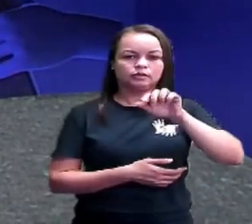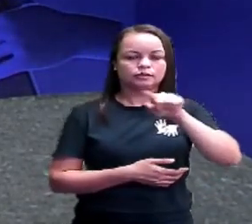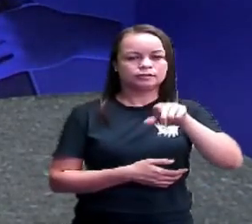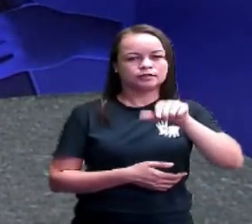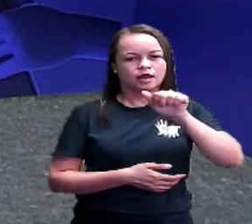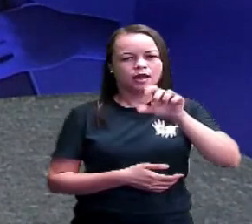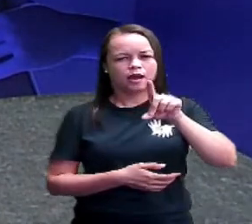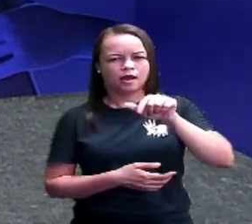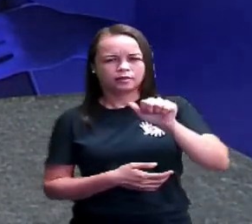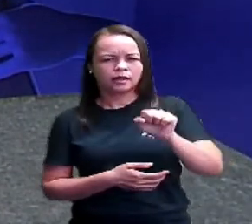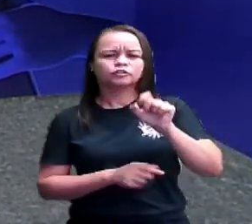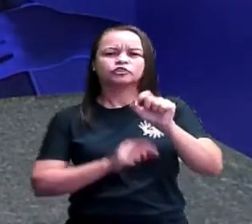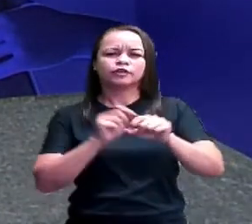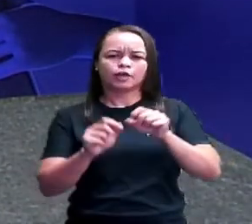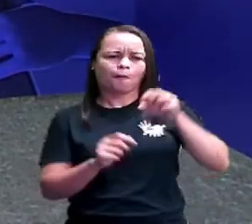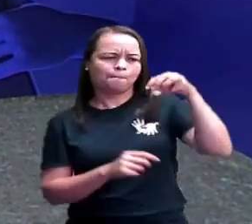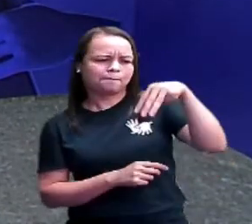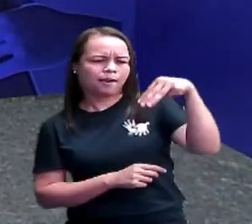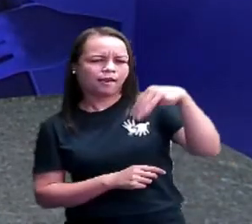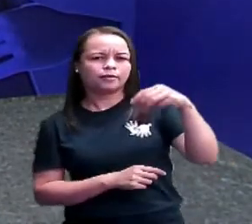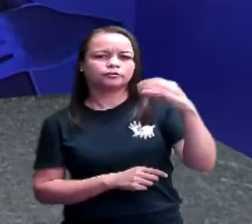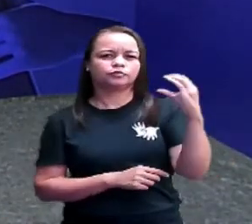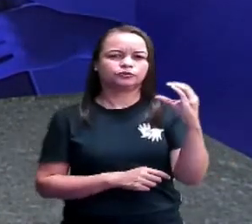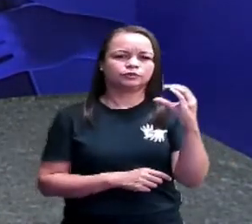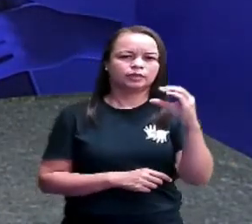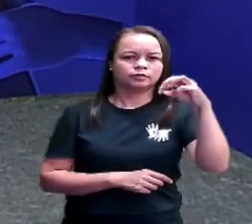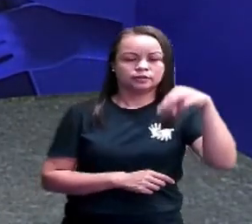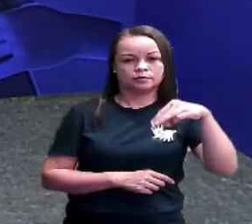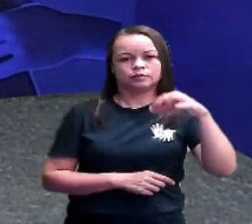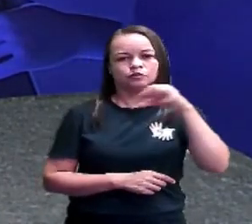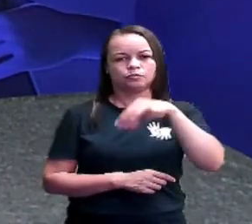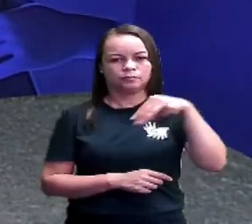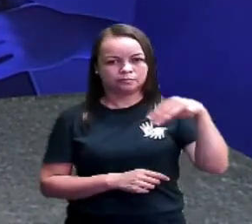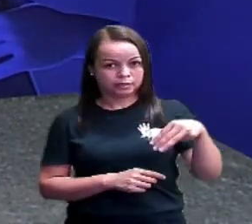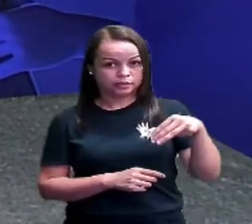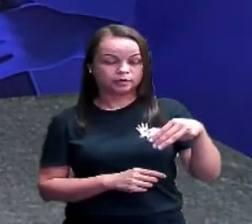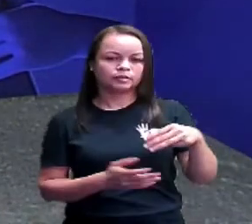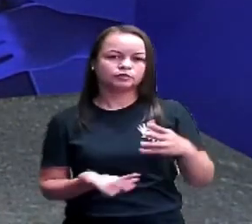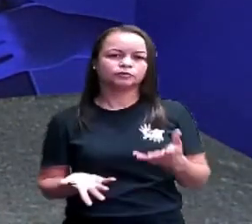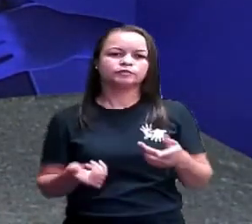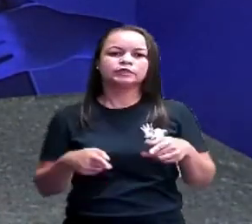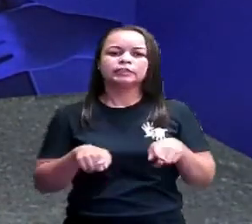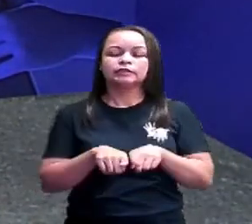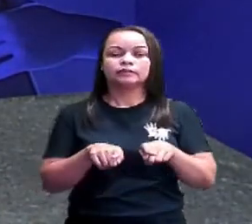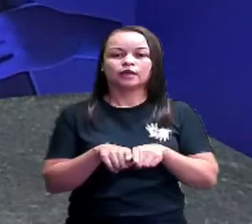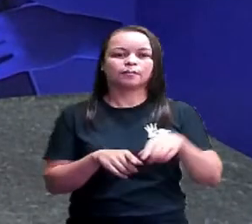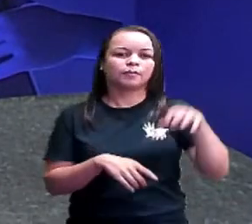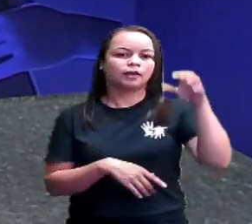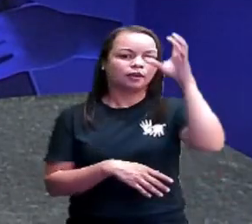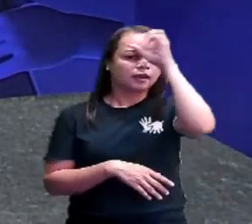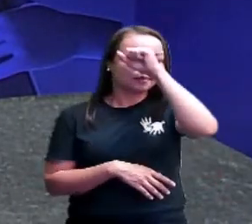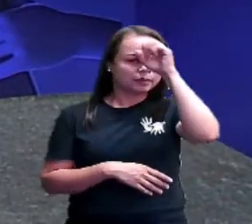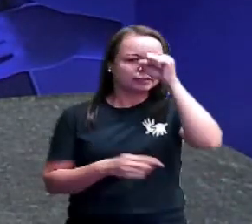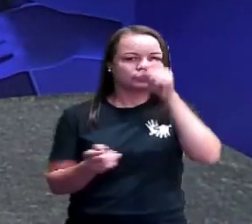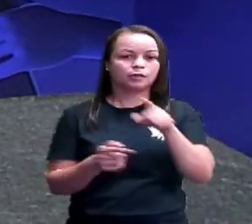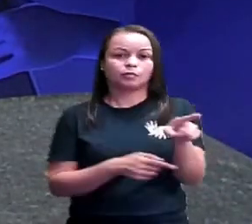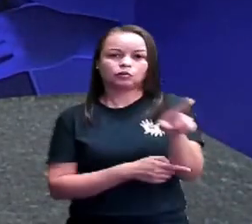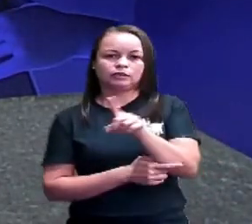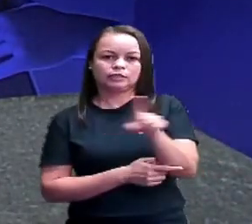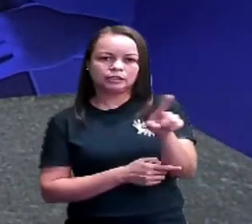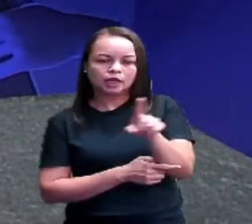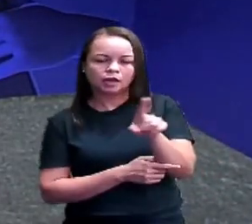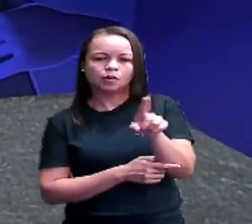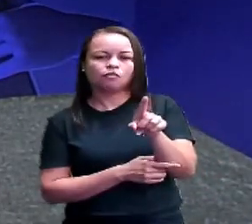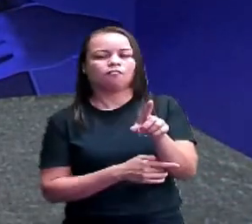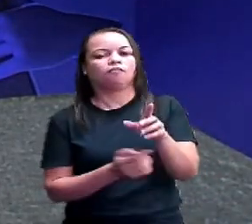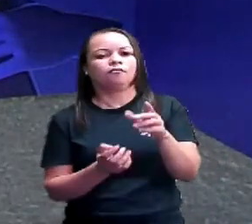o metro, centímetro, milímetro, e aprendemos também as unidades de medidas não